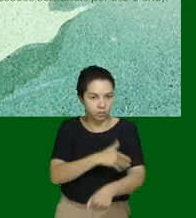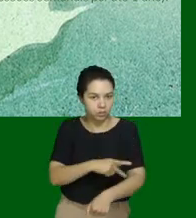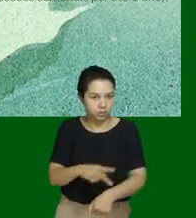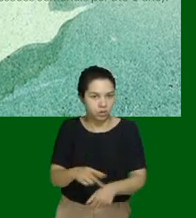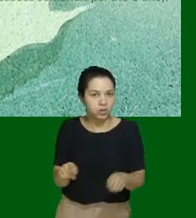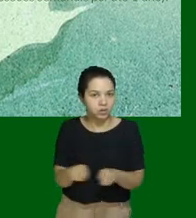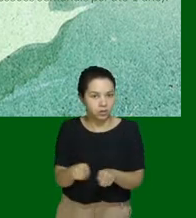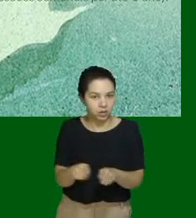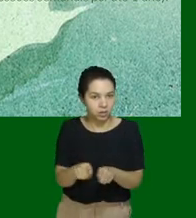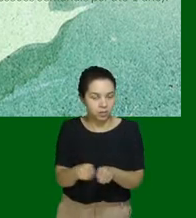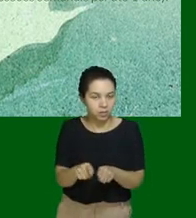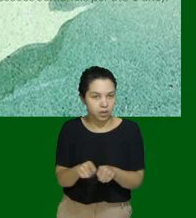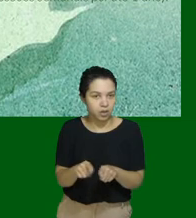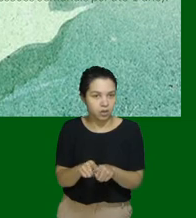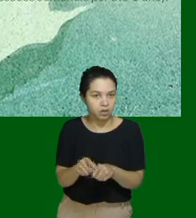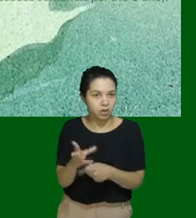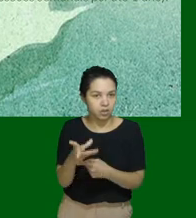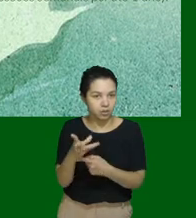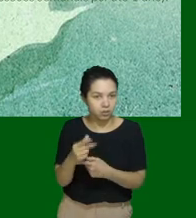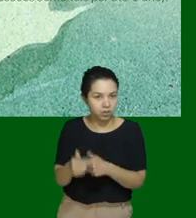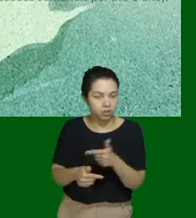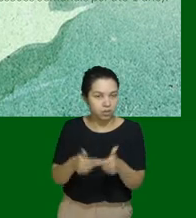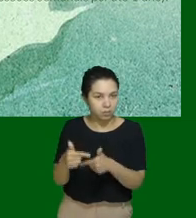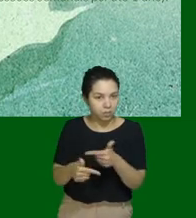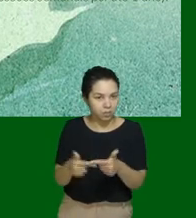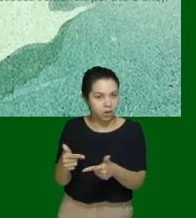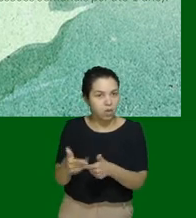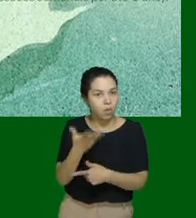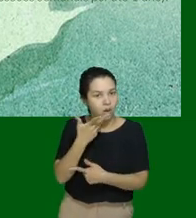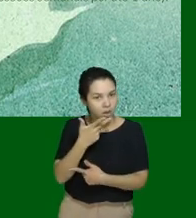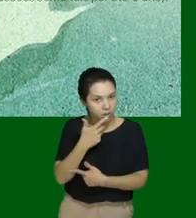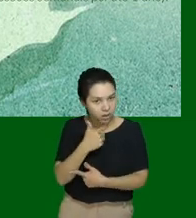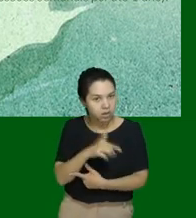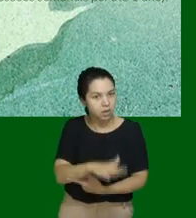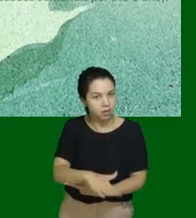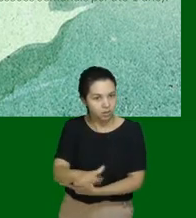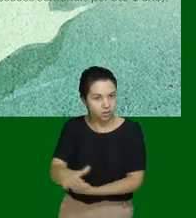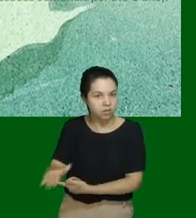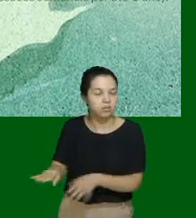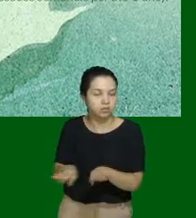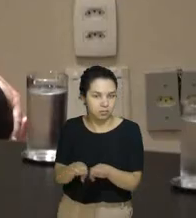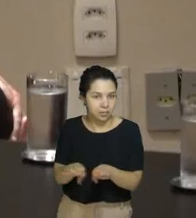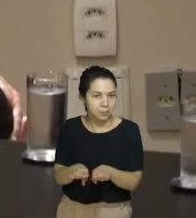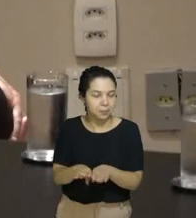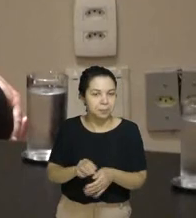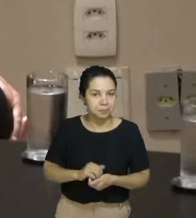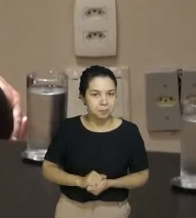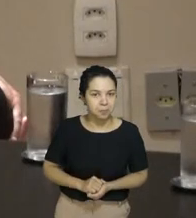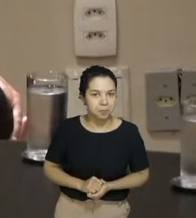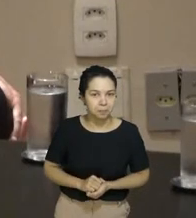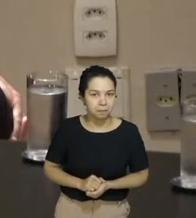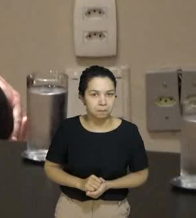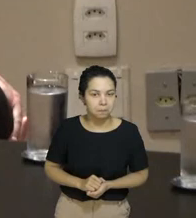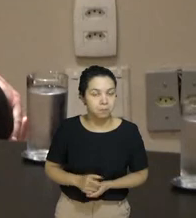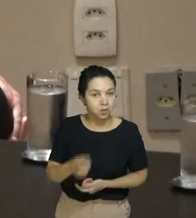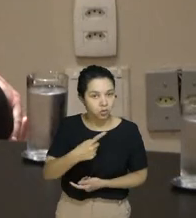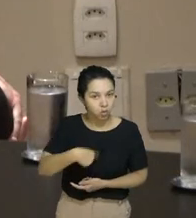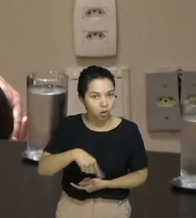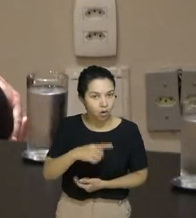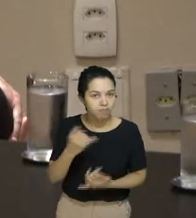que faz um trabalho espetacular com as crianças também, certo? Gente, a gente